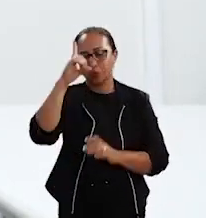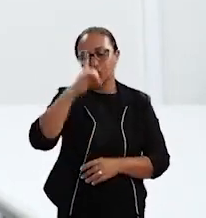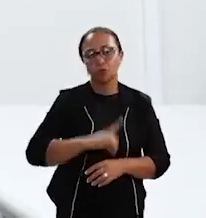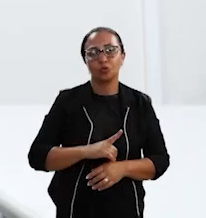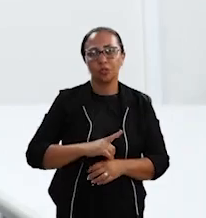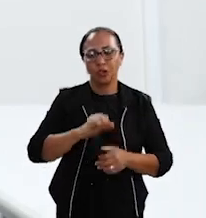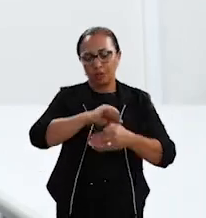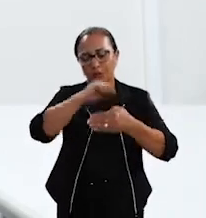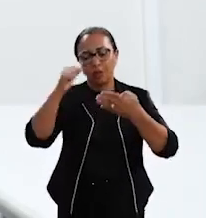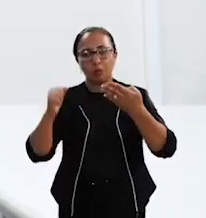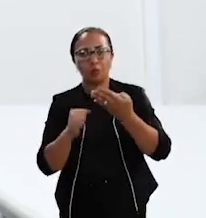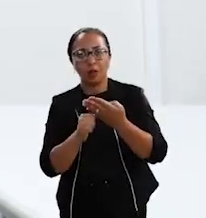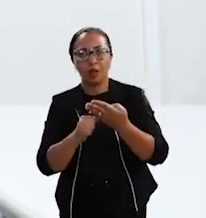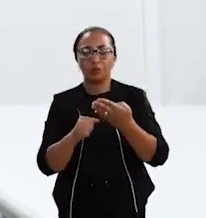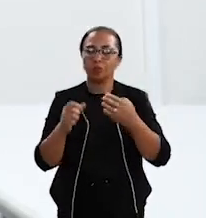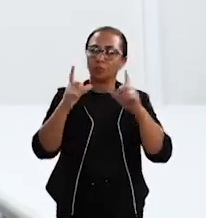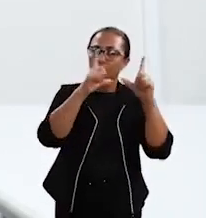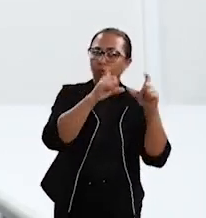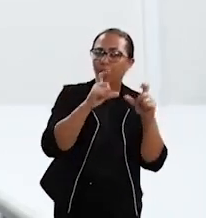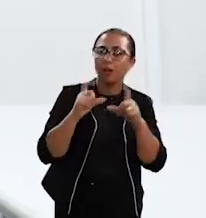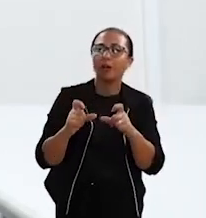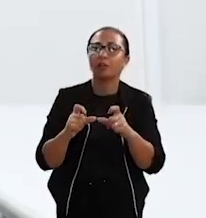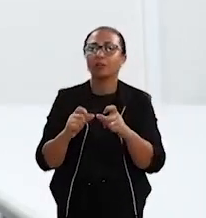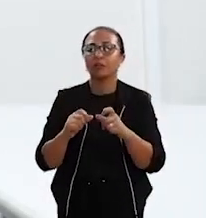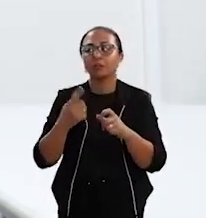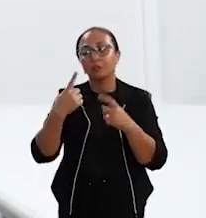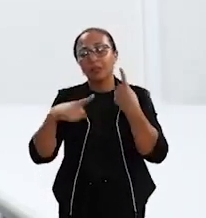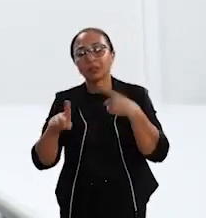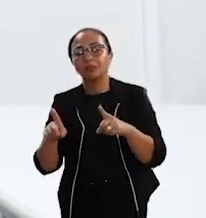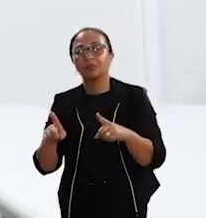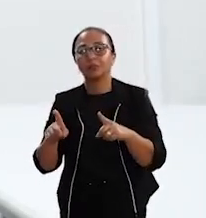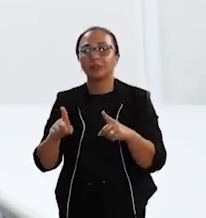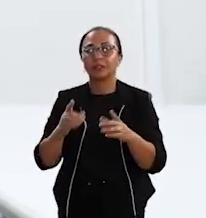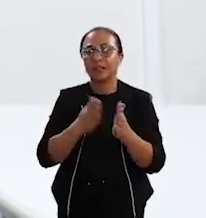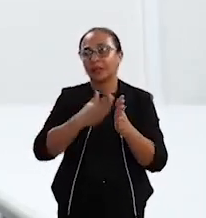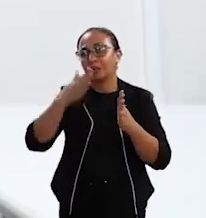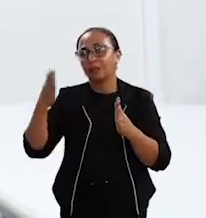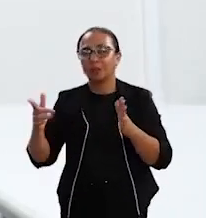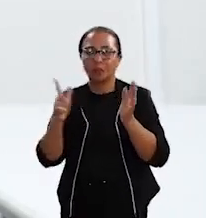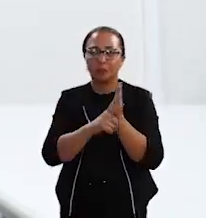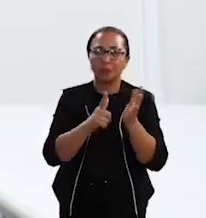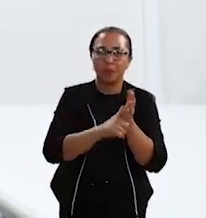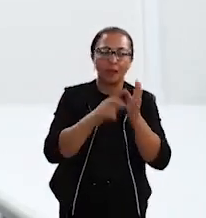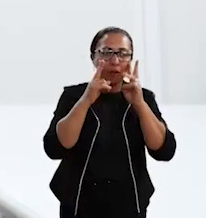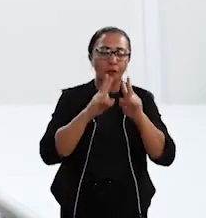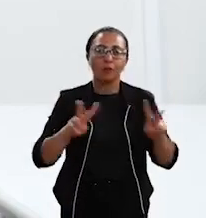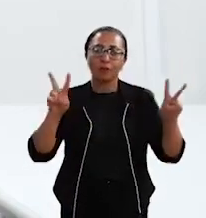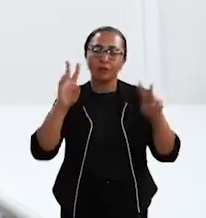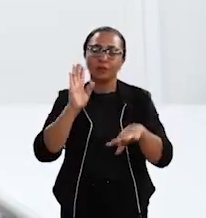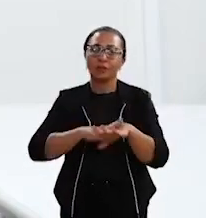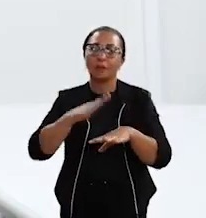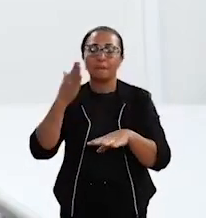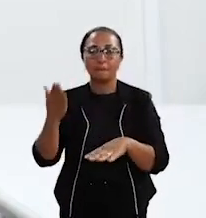colocavam os direitos autorais de uma imagem, tudo para que você fosse até uma outra página e visse isso de forma